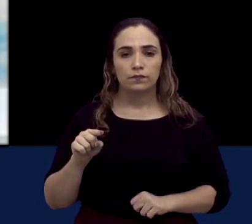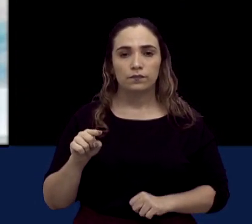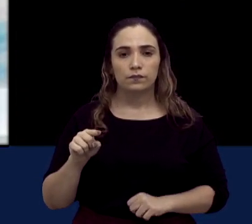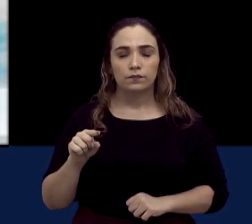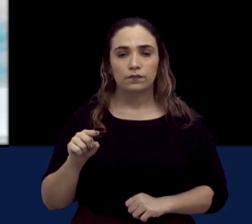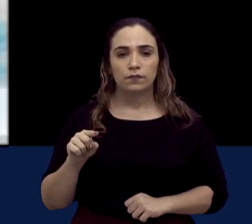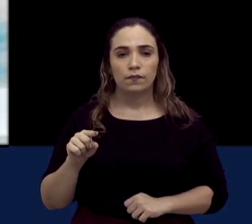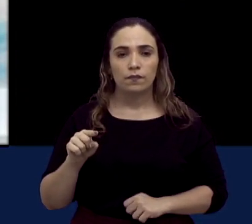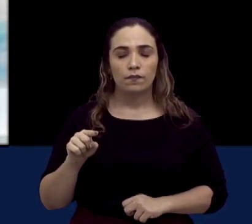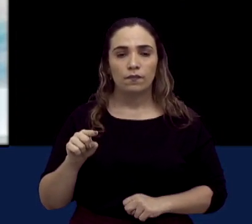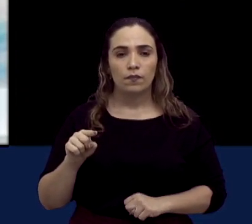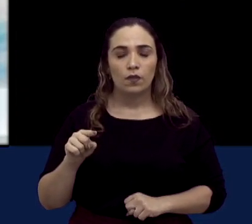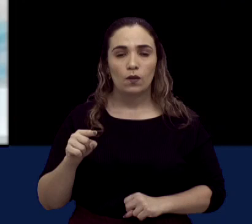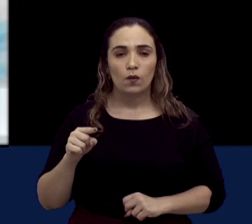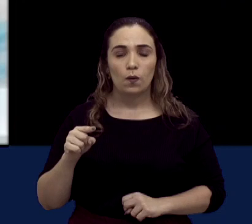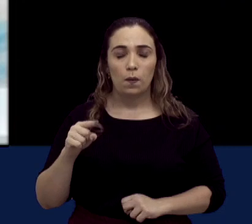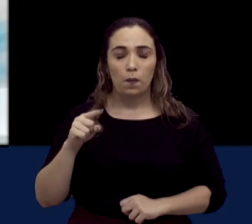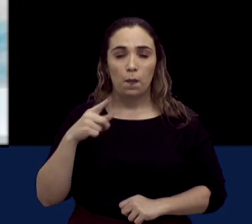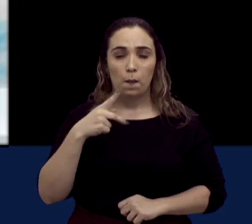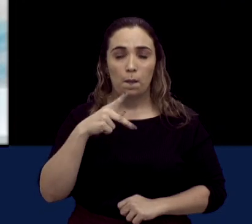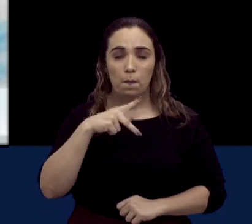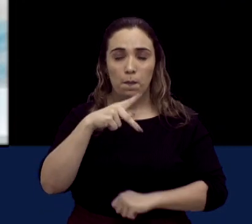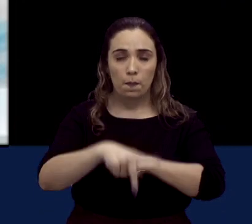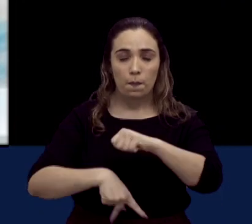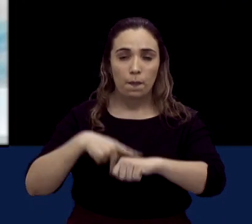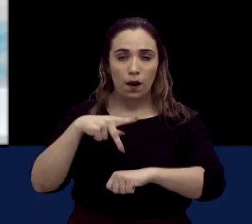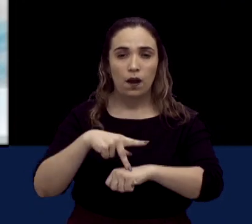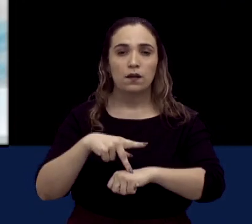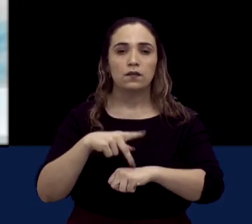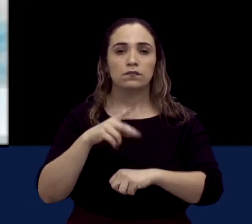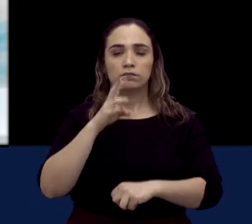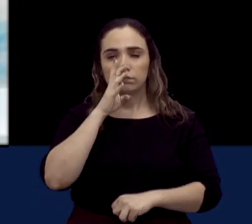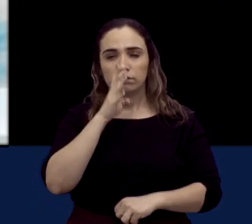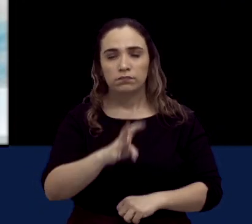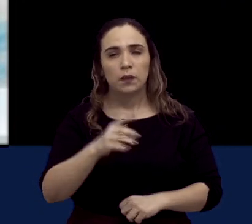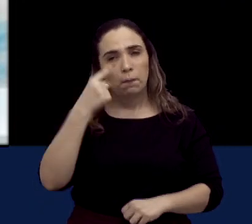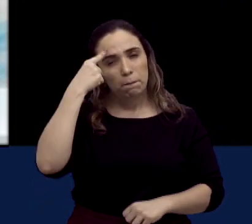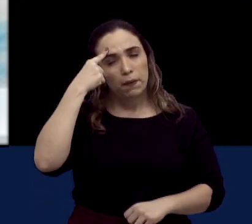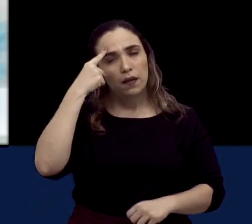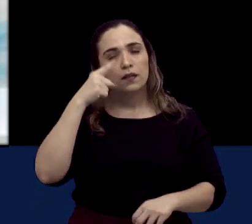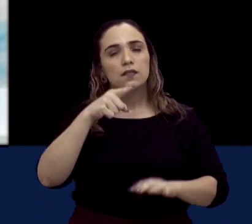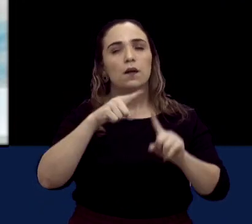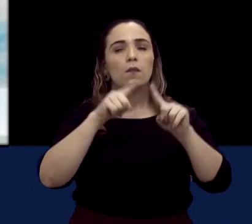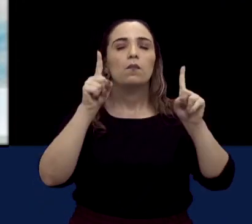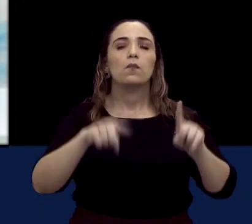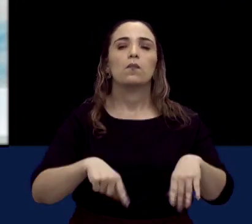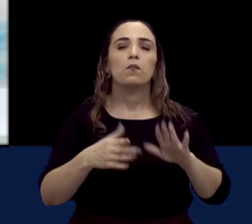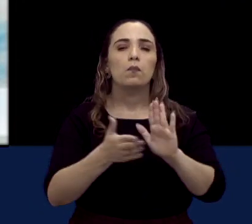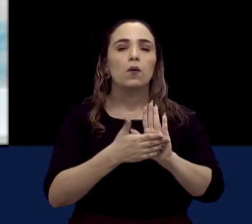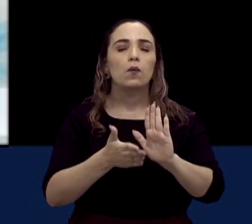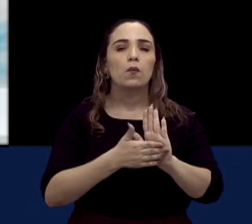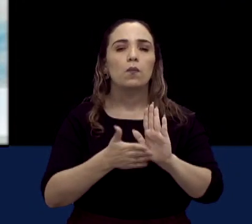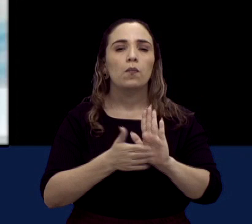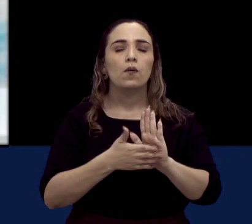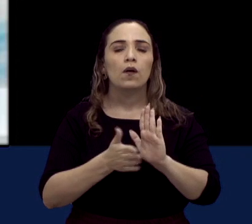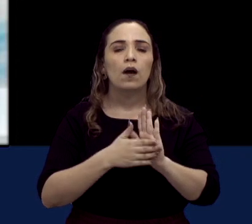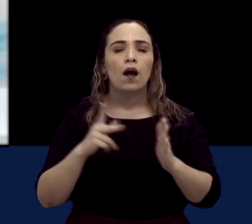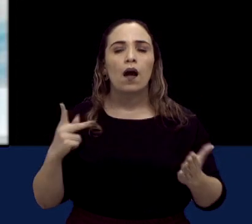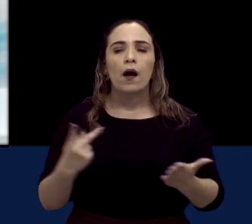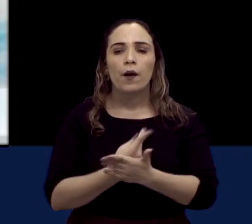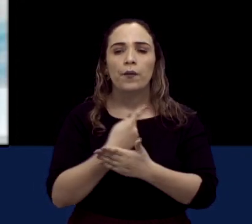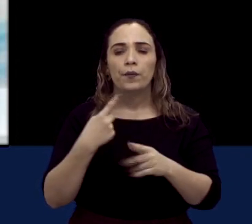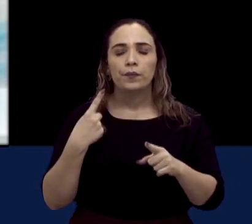a ineficiência, o insucesso das políticas públicas, eles eram causados, eles eram, na